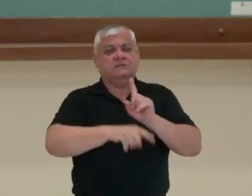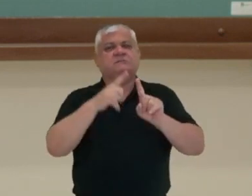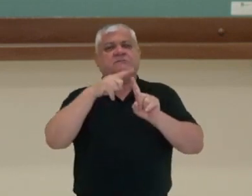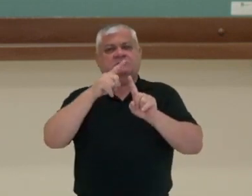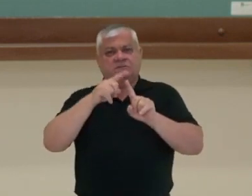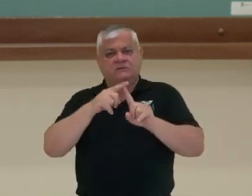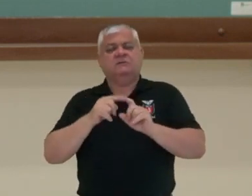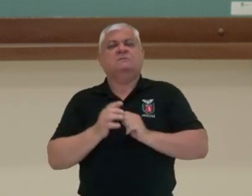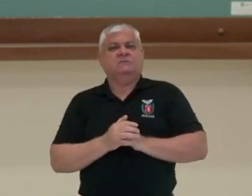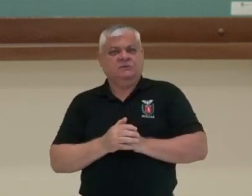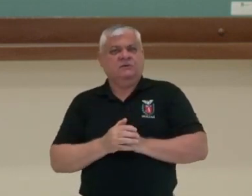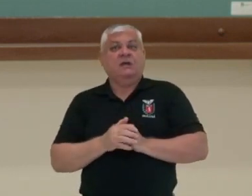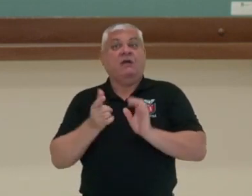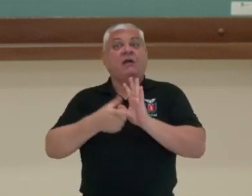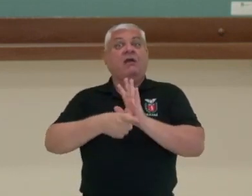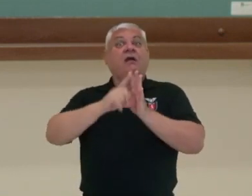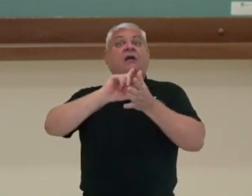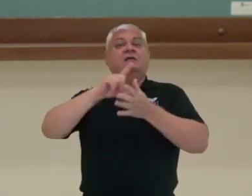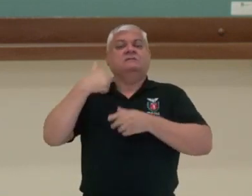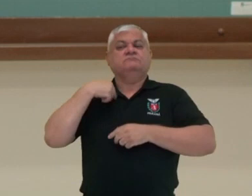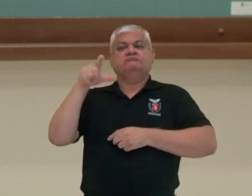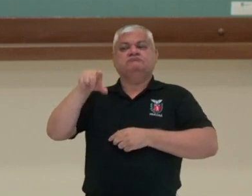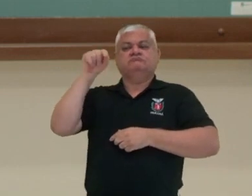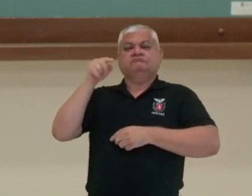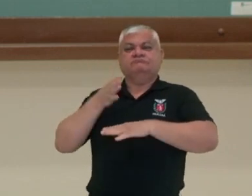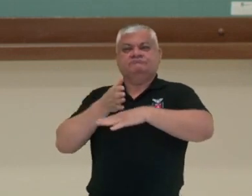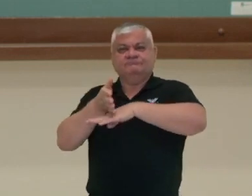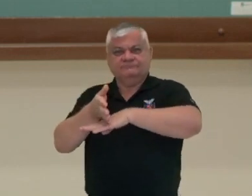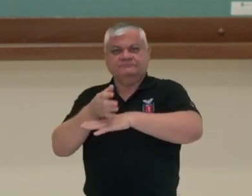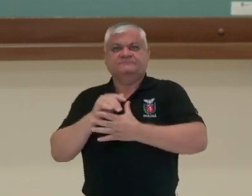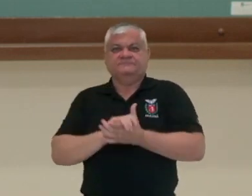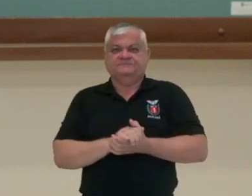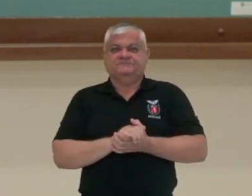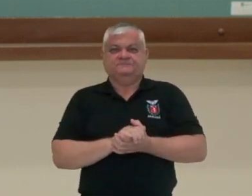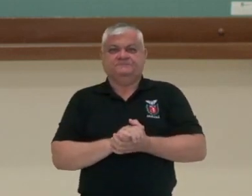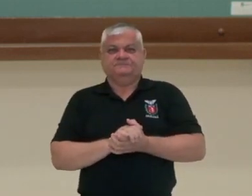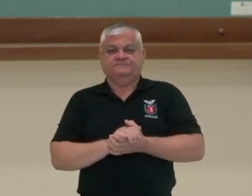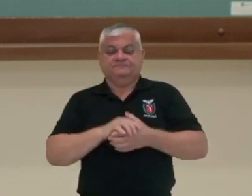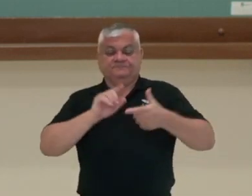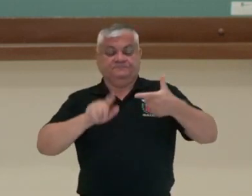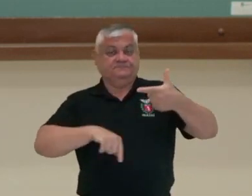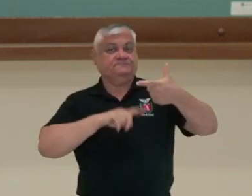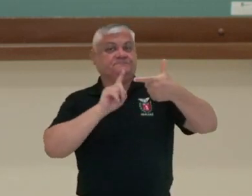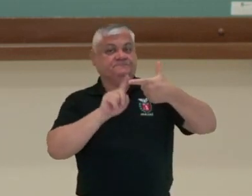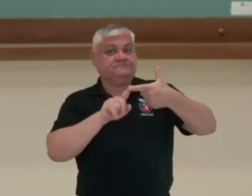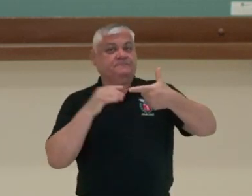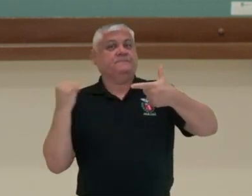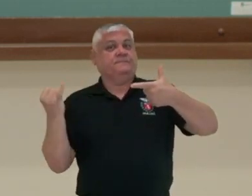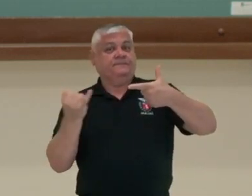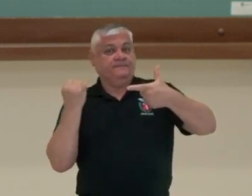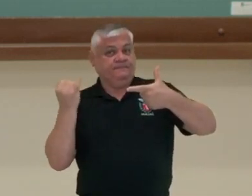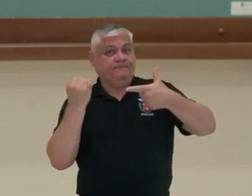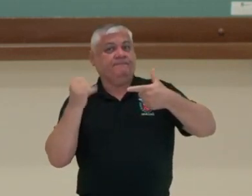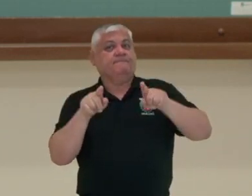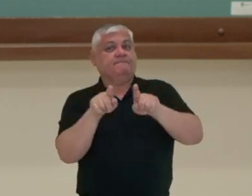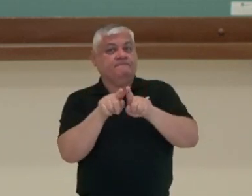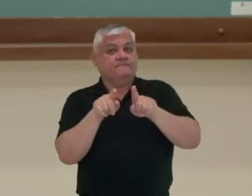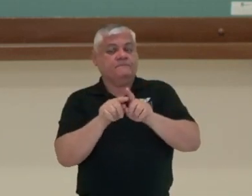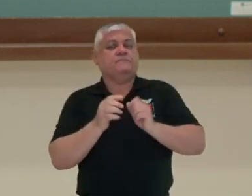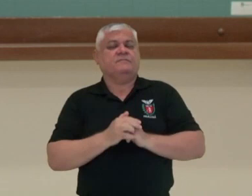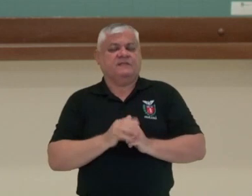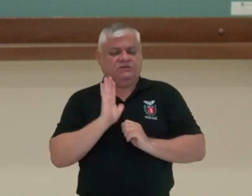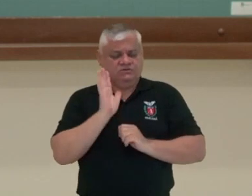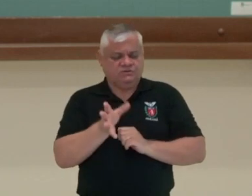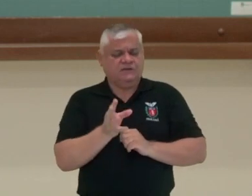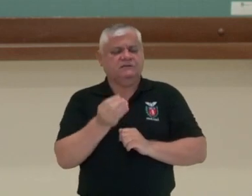luta antes de praticá-la. Outra coisa bem importante, um conhecimento muito importante, né, que nós já